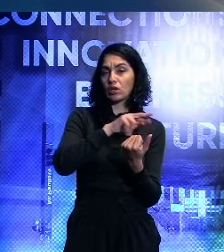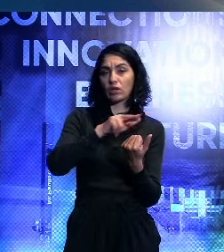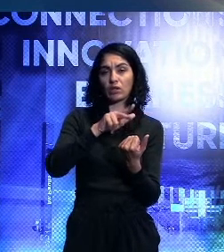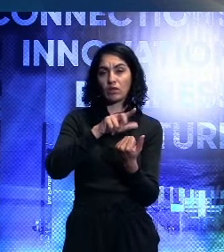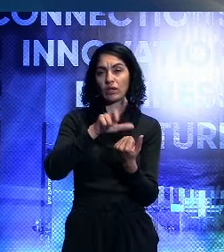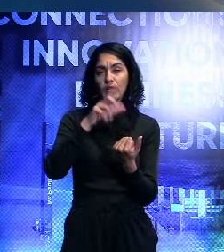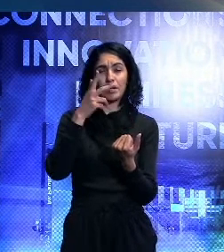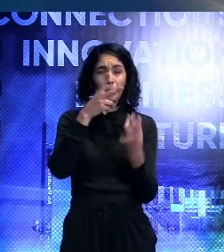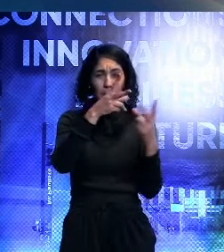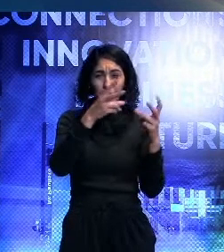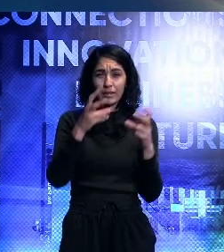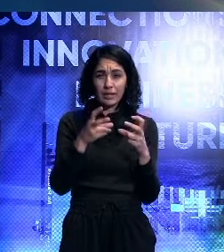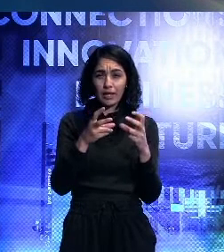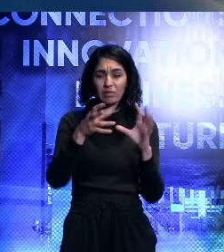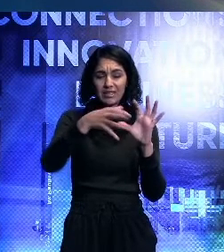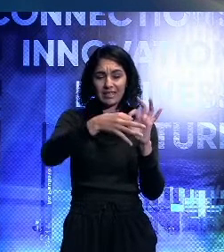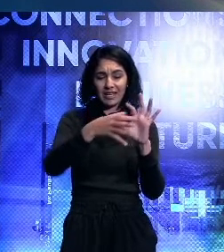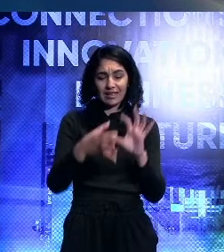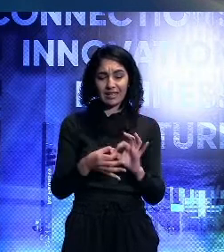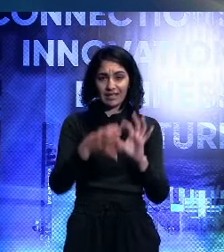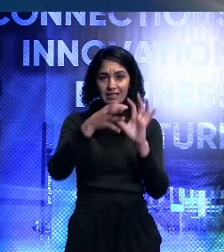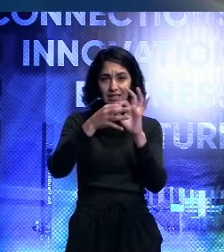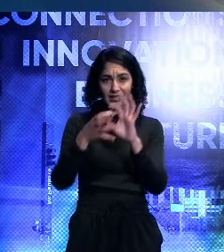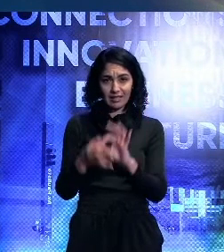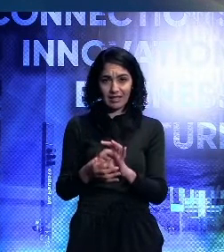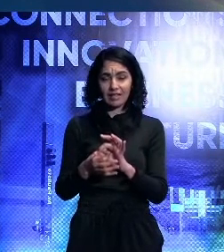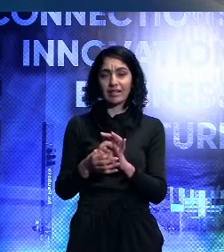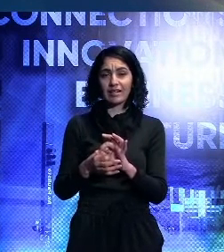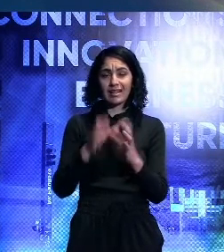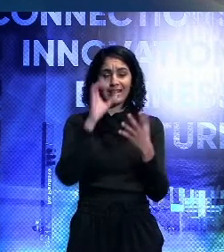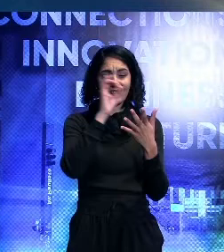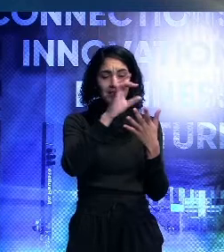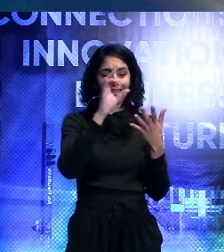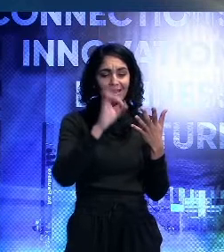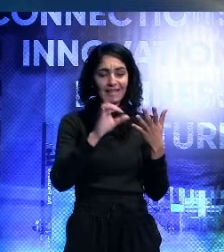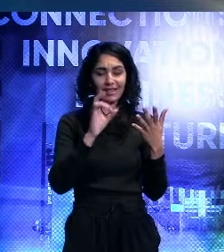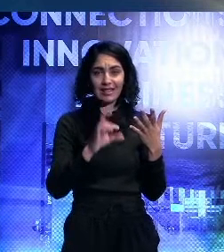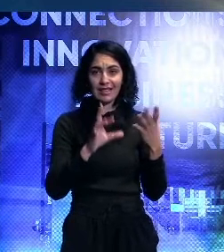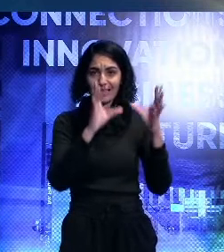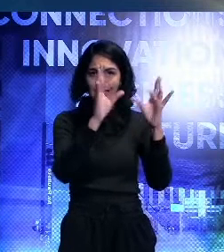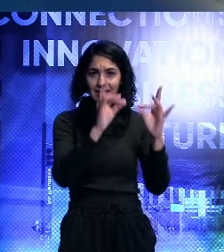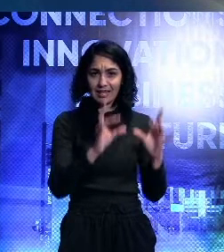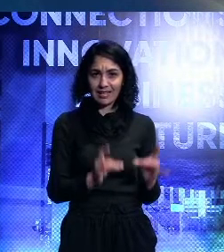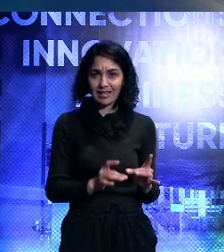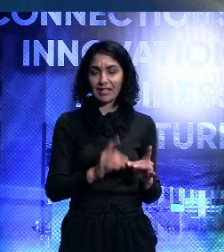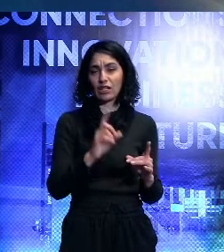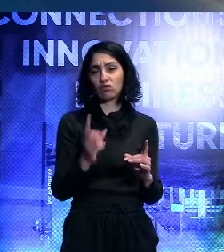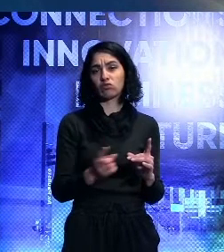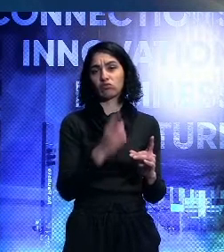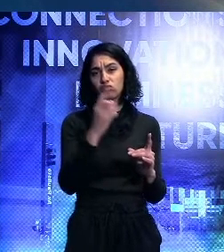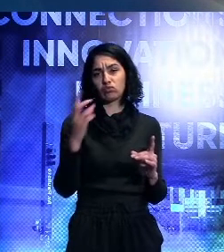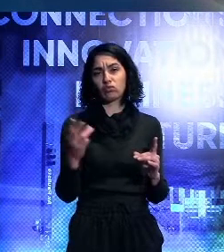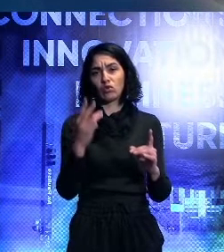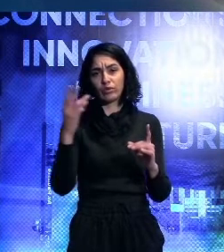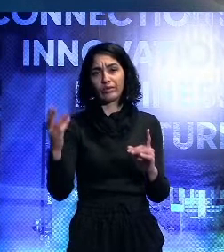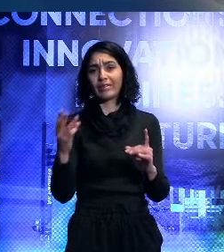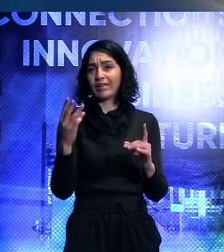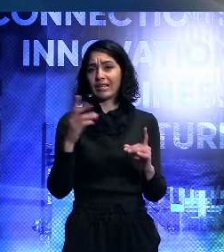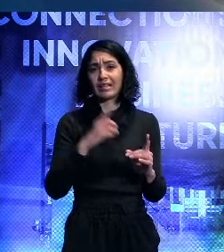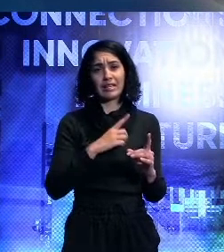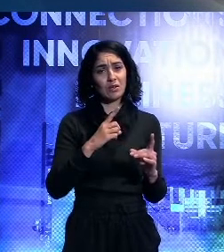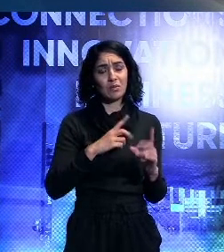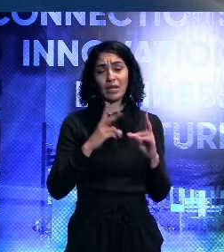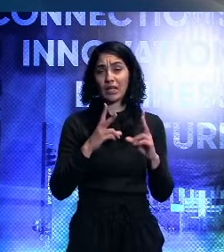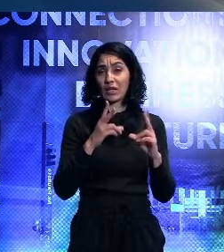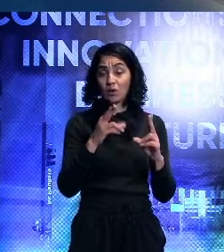percebe? E aí a gente vai detalhando para cada uma das hipóteses, né? No caso da 1, na mesma AZ, e no caso da 2,